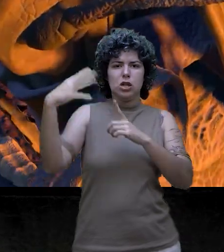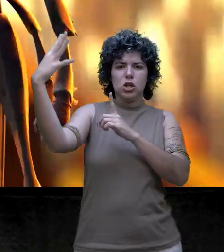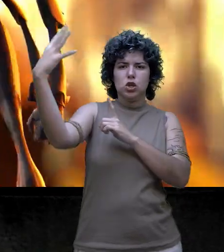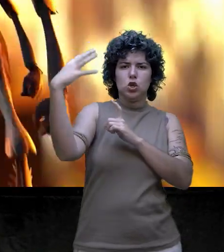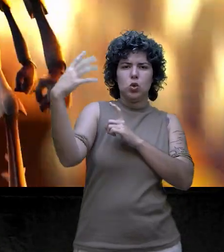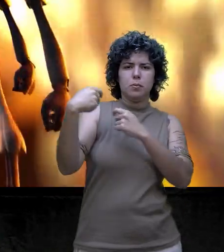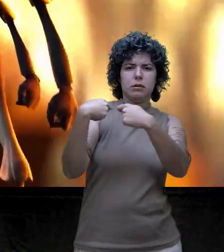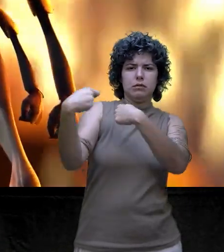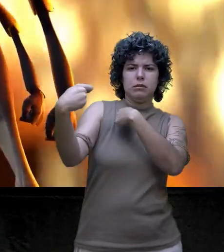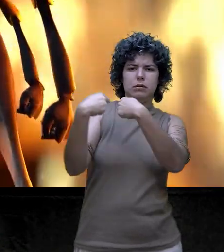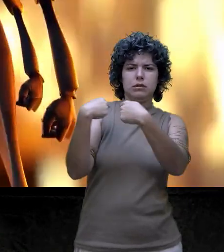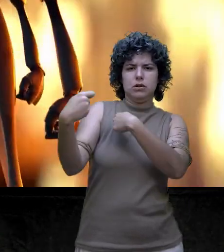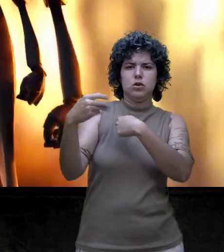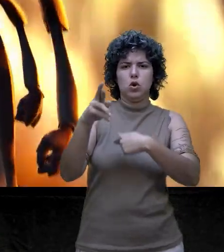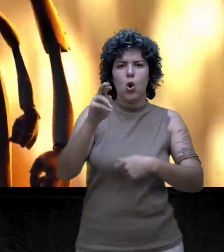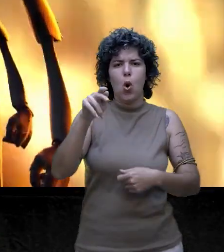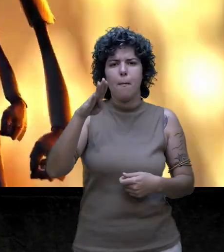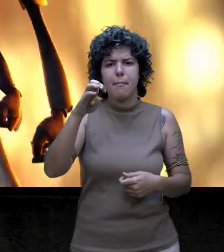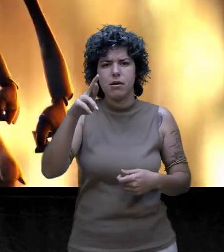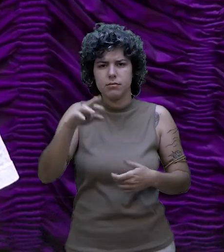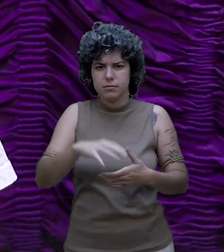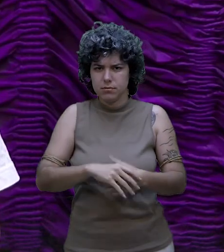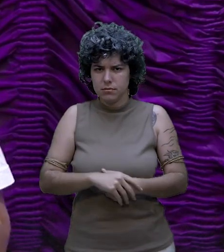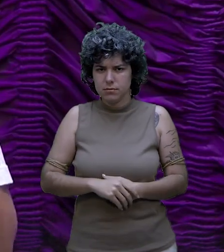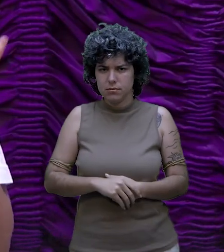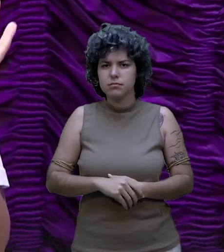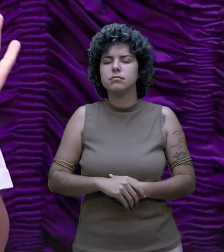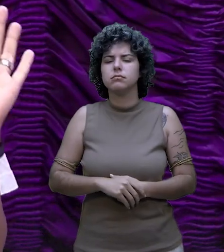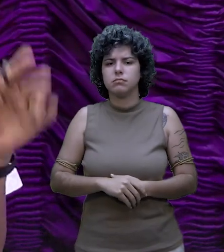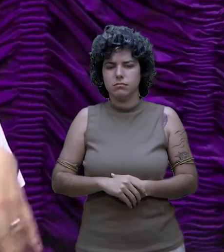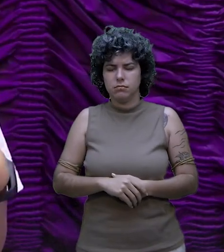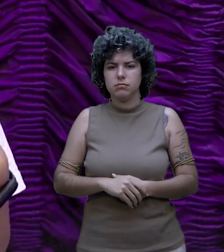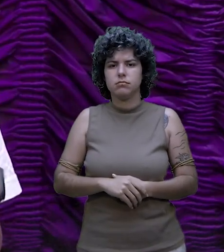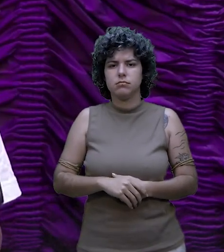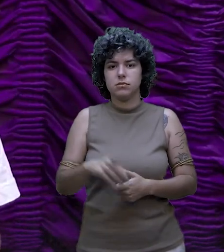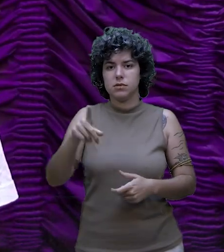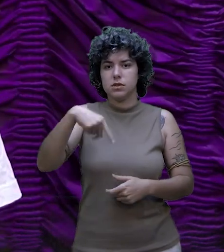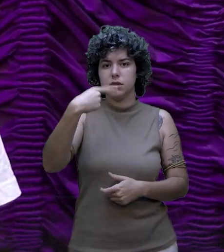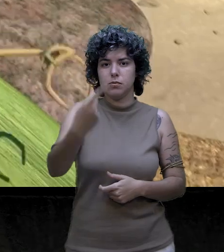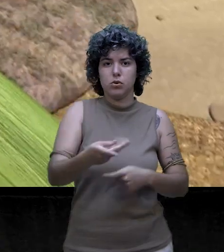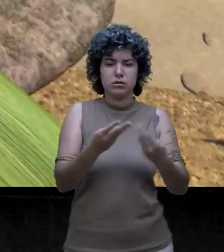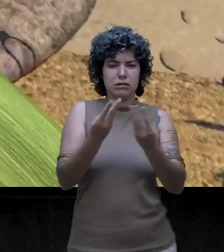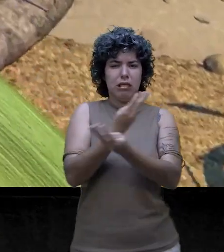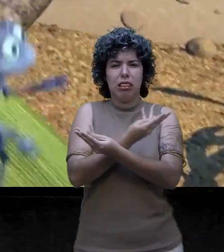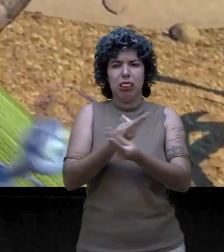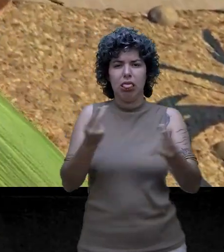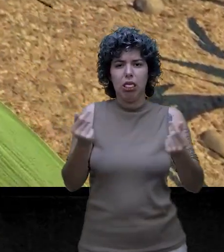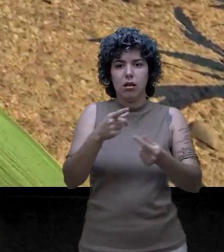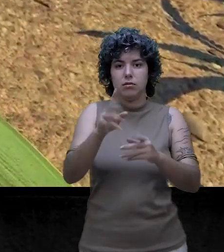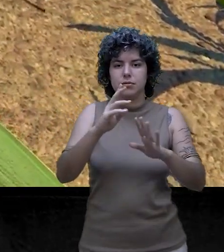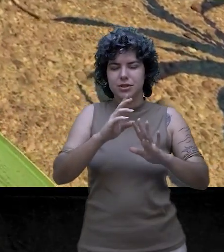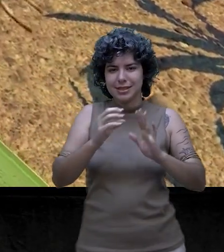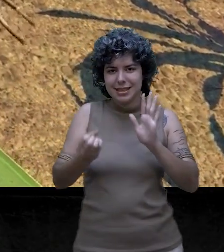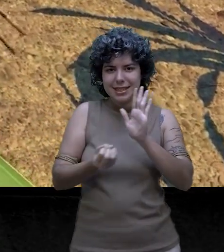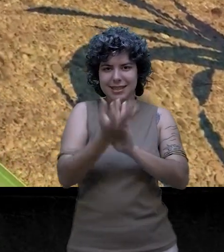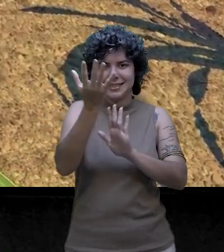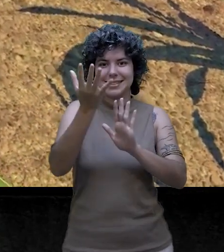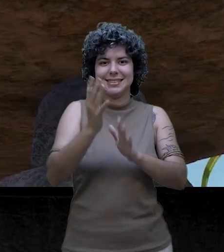Como é que você tem a audácia de armar essa pra mim? Depois de um certo desastre, uma invenção.